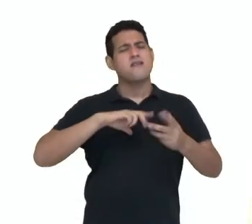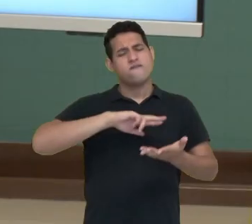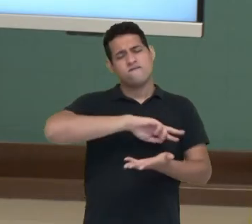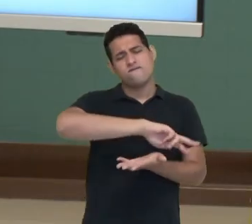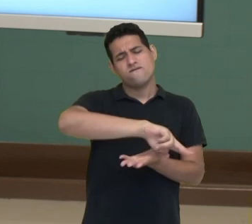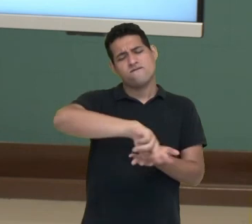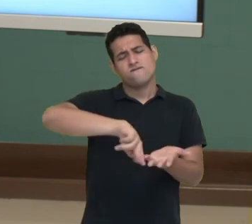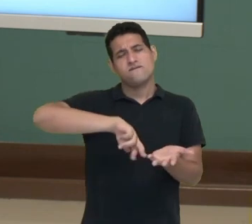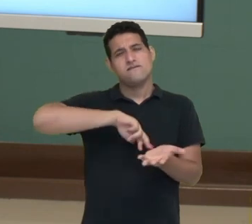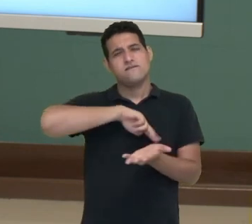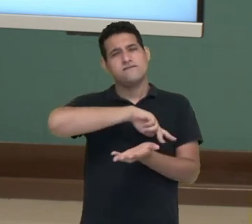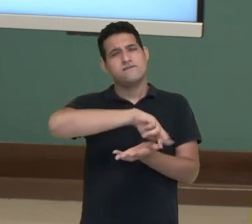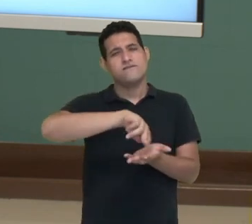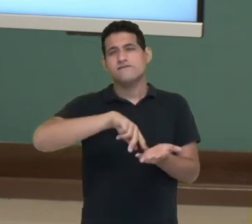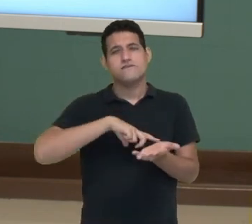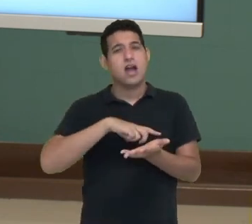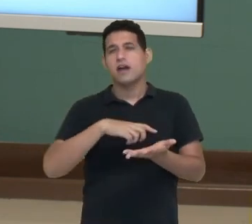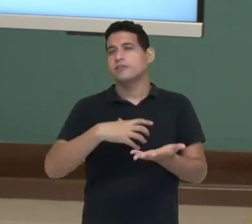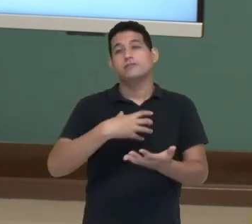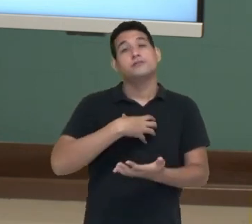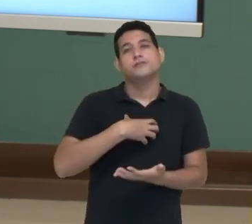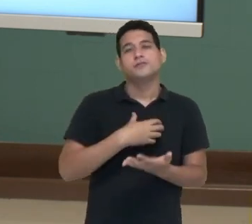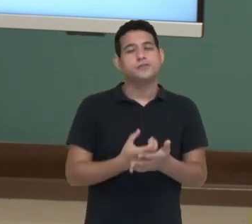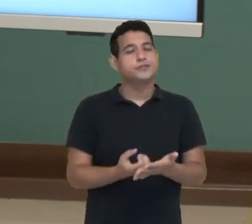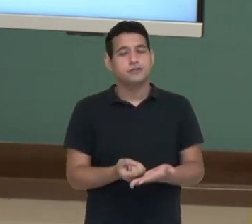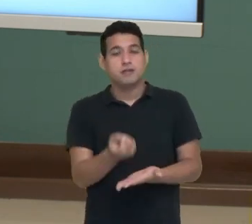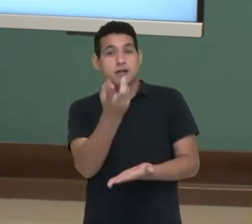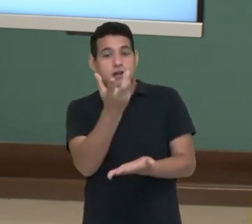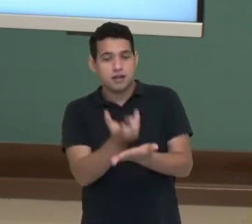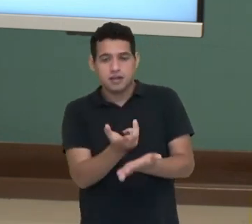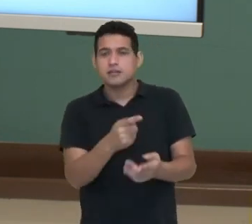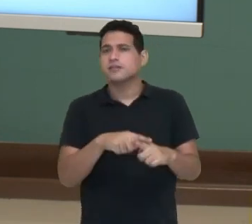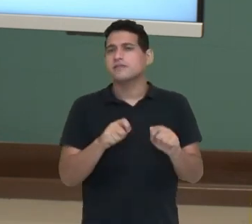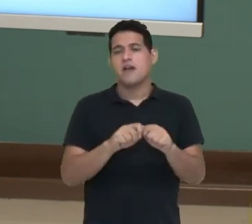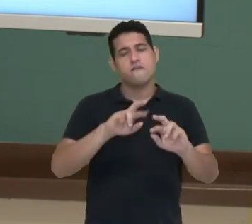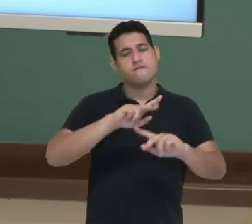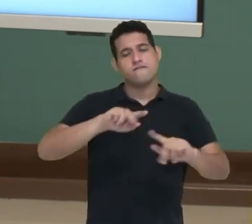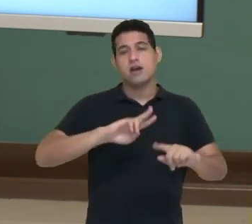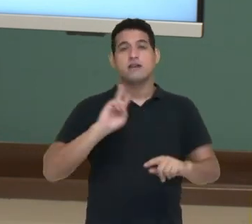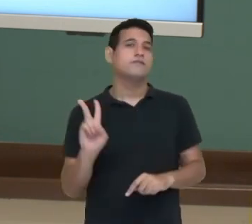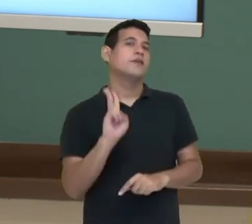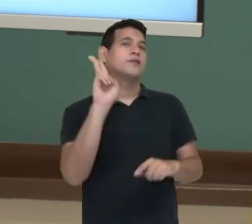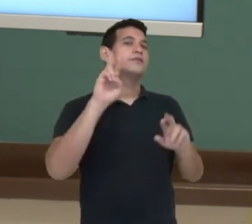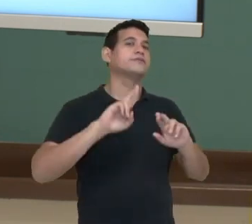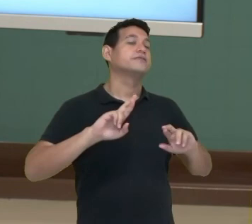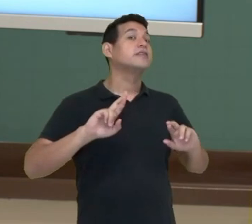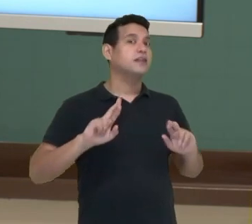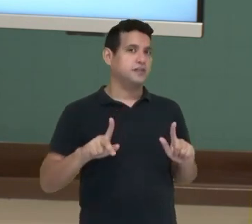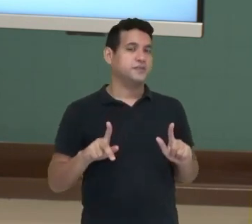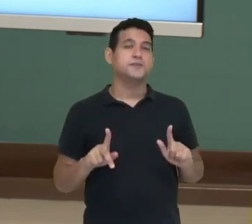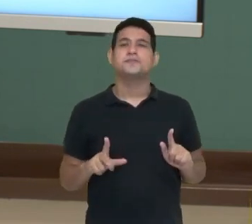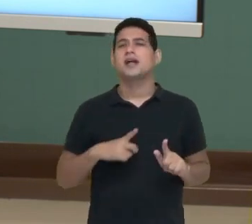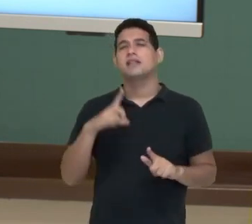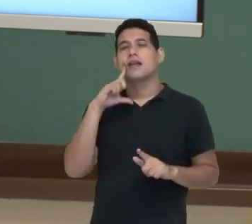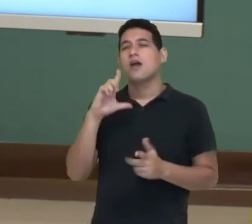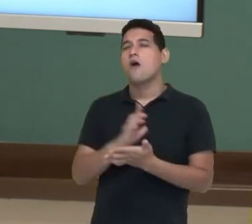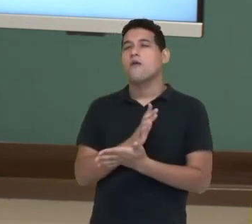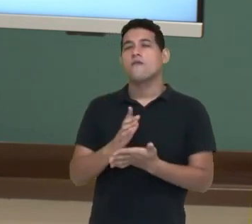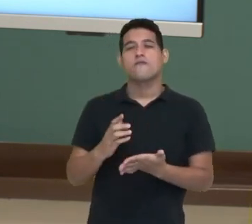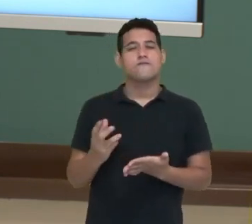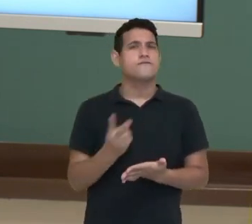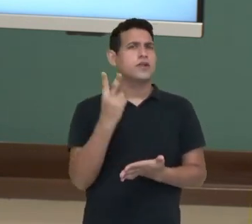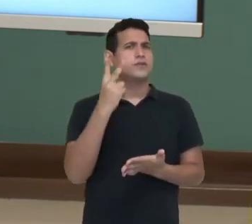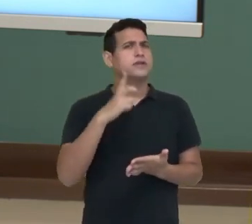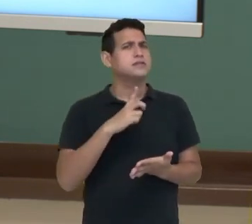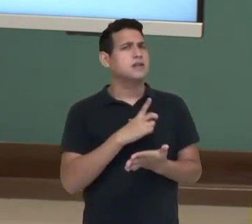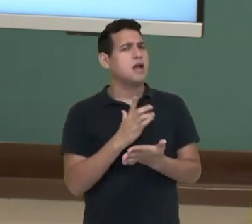vários tipos de dados que nós podemos fazer com vários valores, tá bom? Então assim, chuta uns valores lá, se quiser colocar